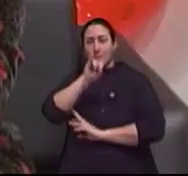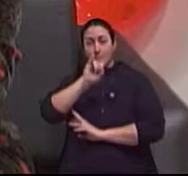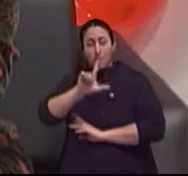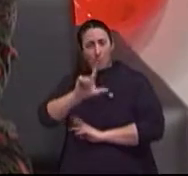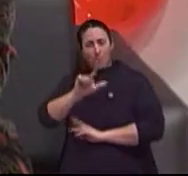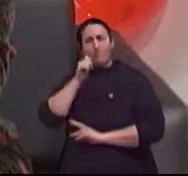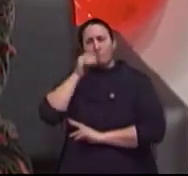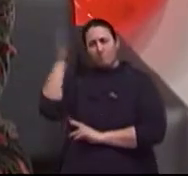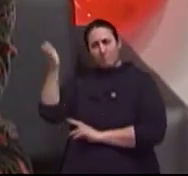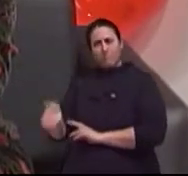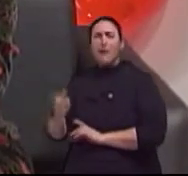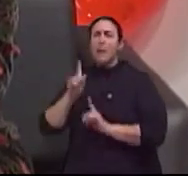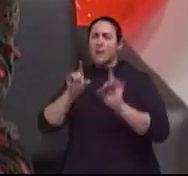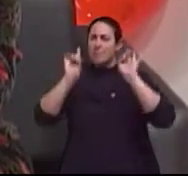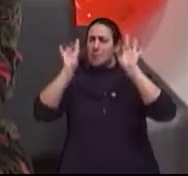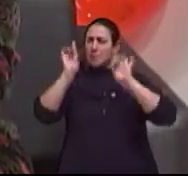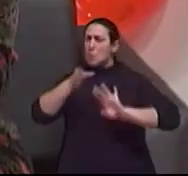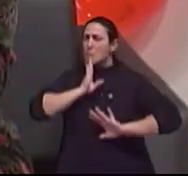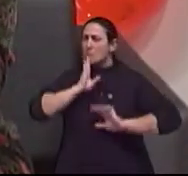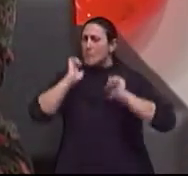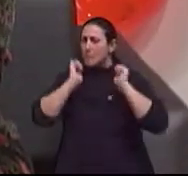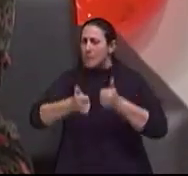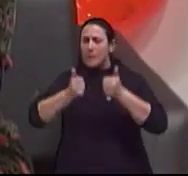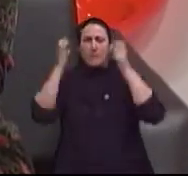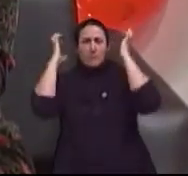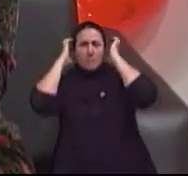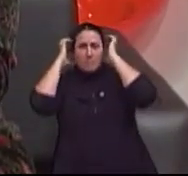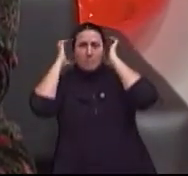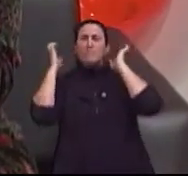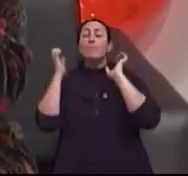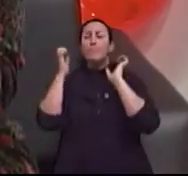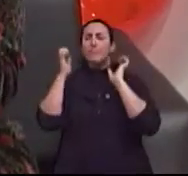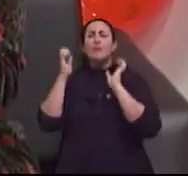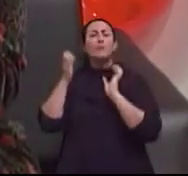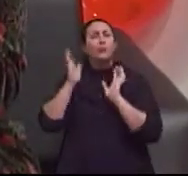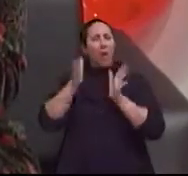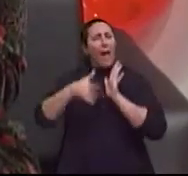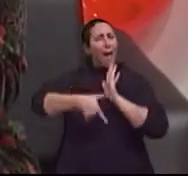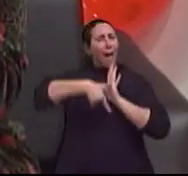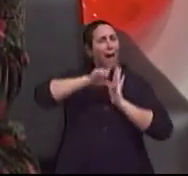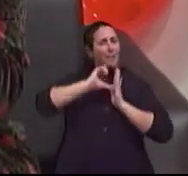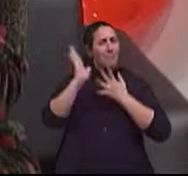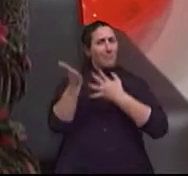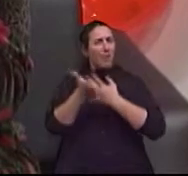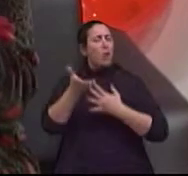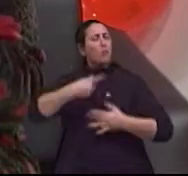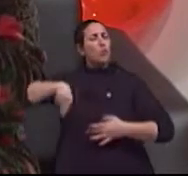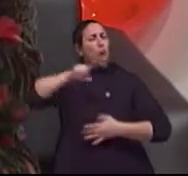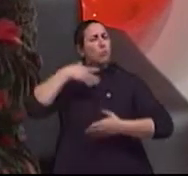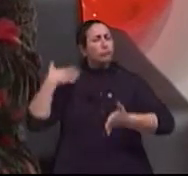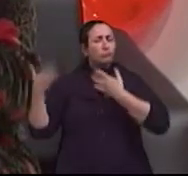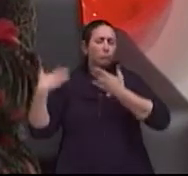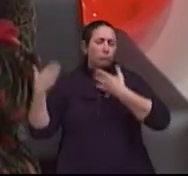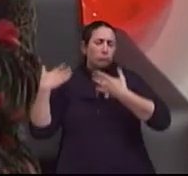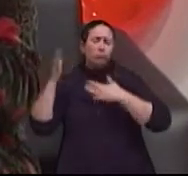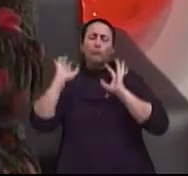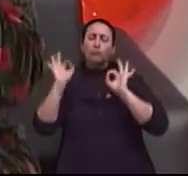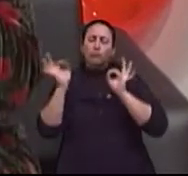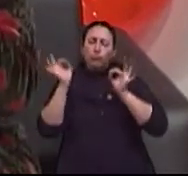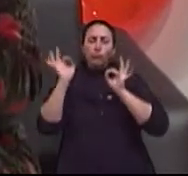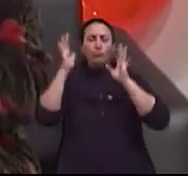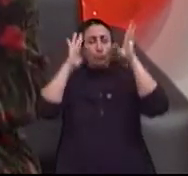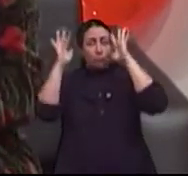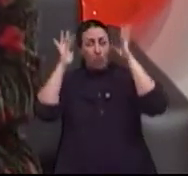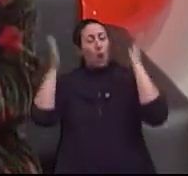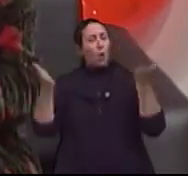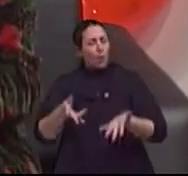com uma especialista no assunto e saber tudo o que nós já soubemos no primeiro bloco deste programa e vamos continuar sabendo mais agora. E